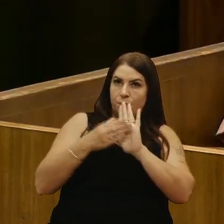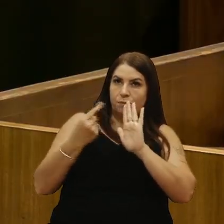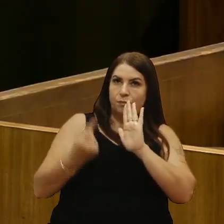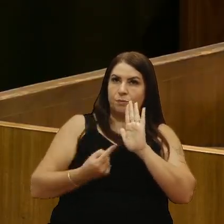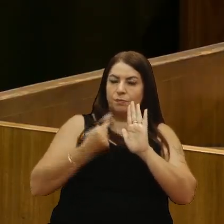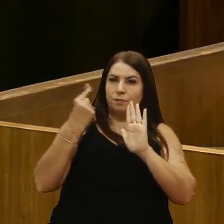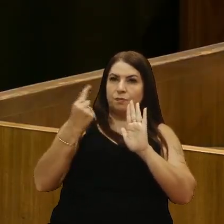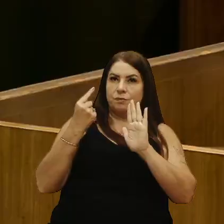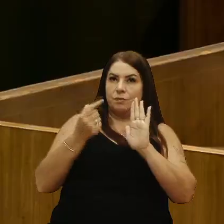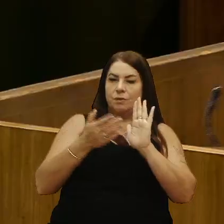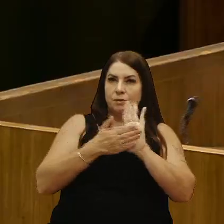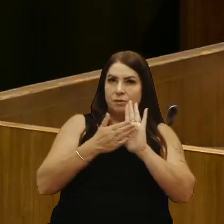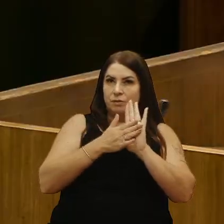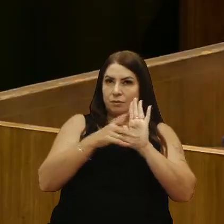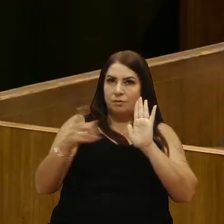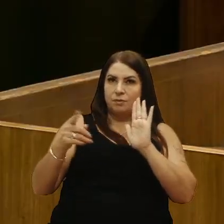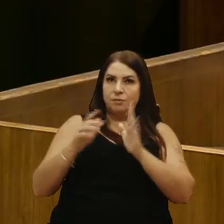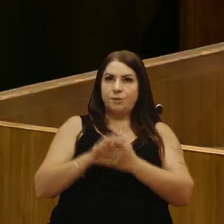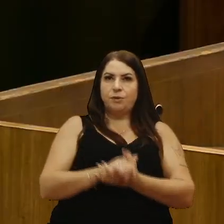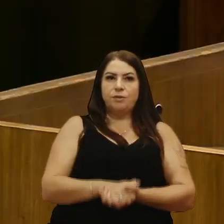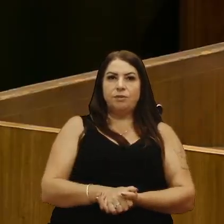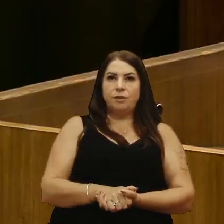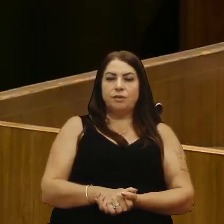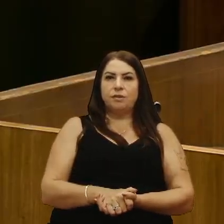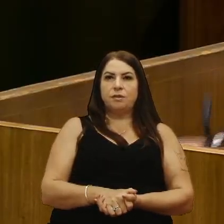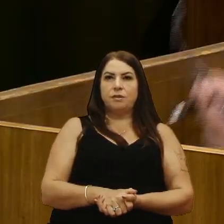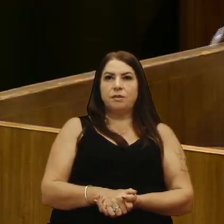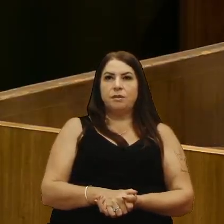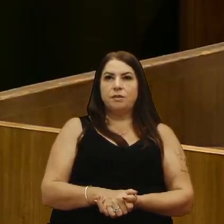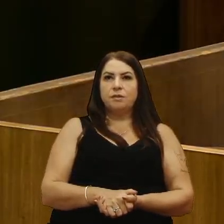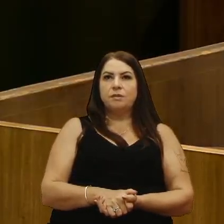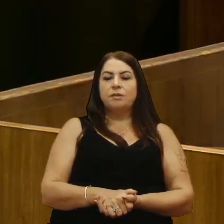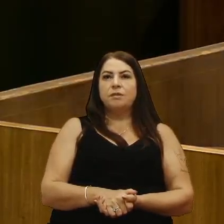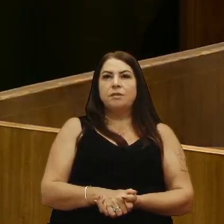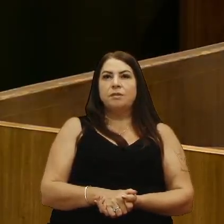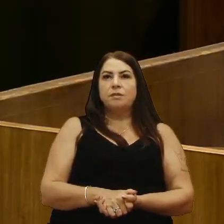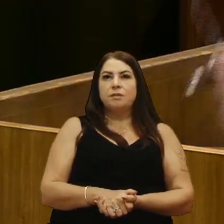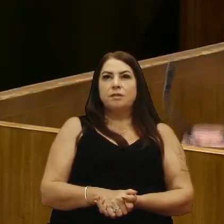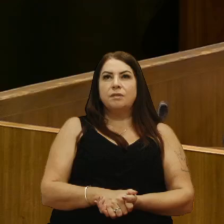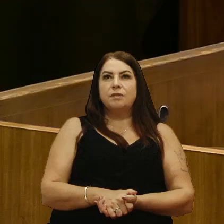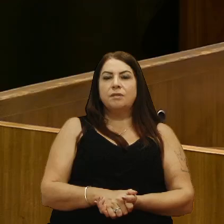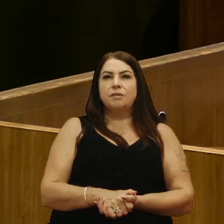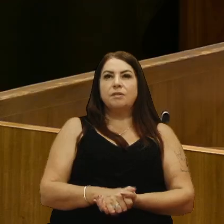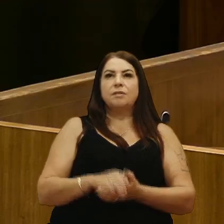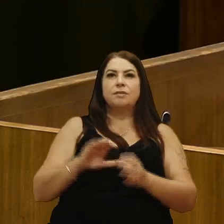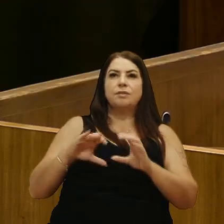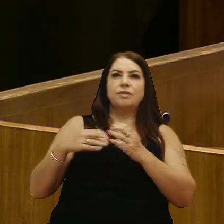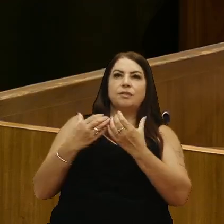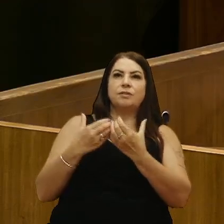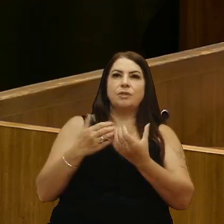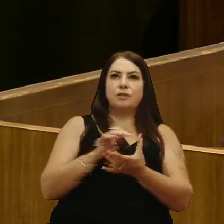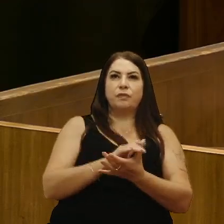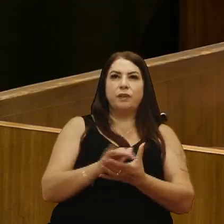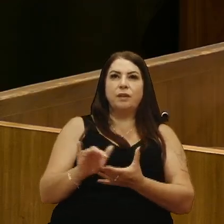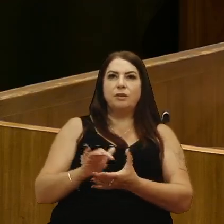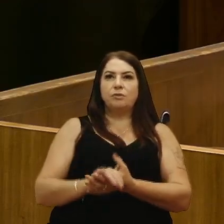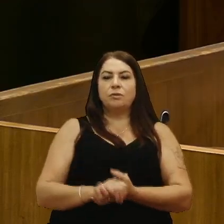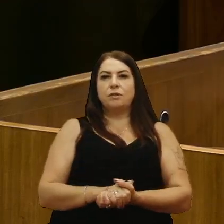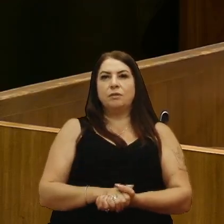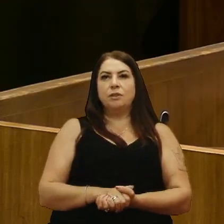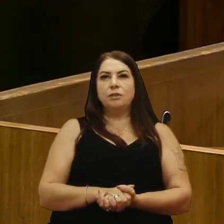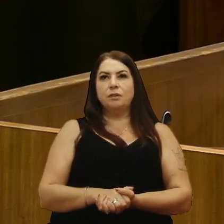únicas. Sempre quero trazer nesta casa pautas únicas. Pautas lá da comunidade. E